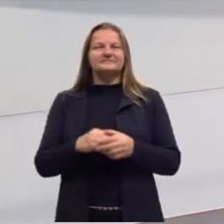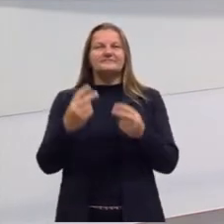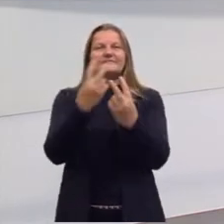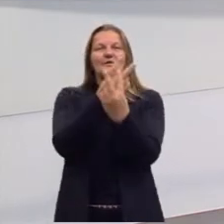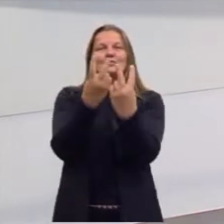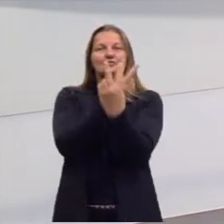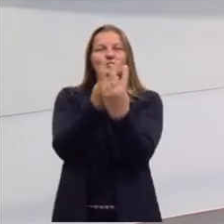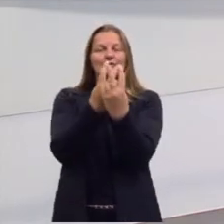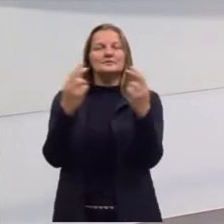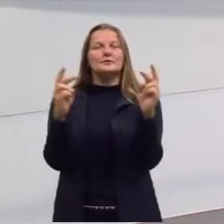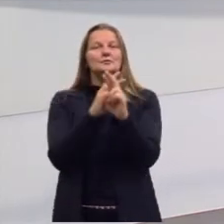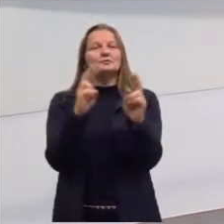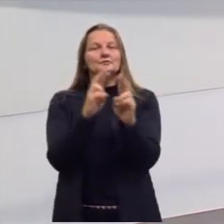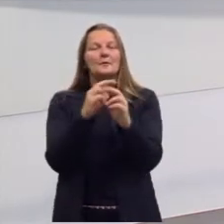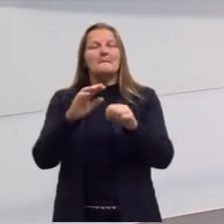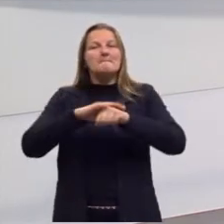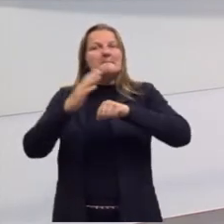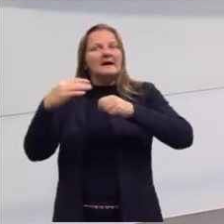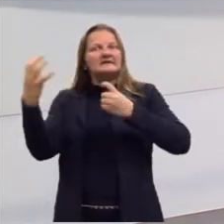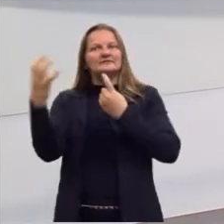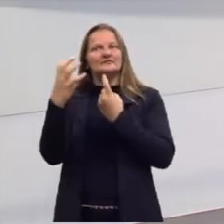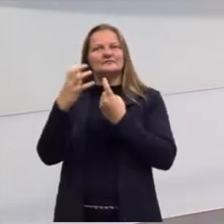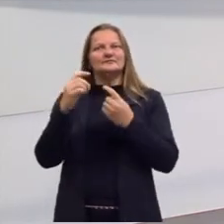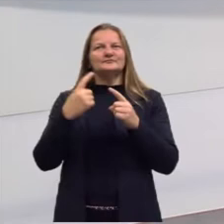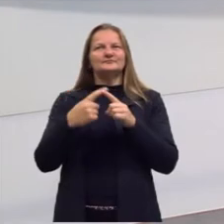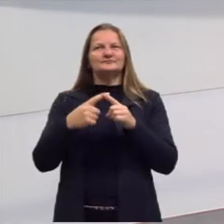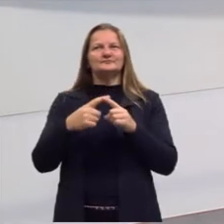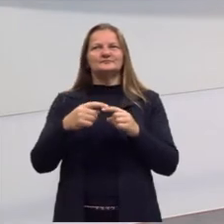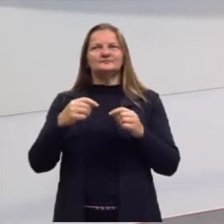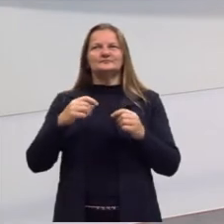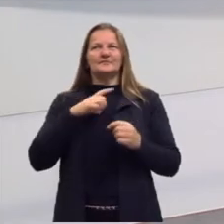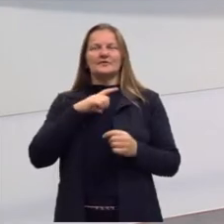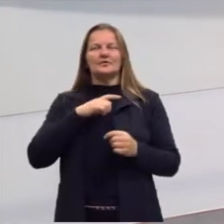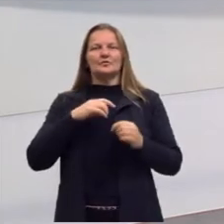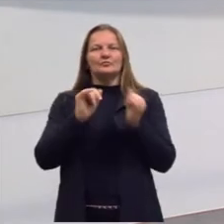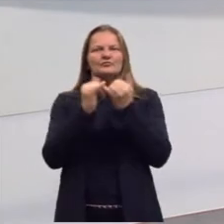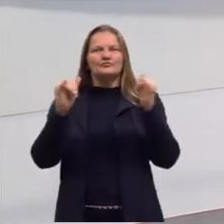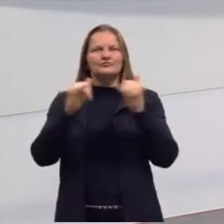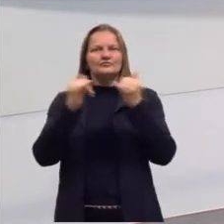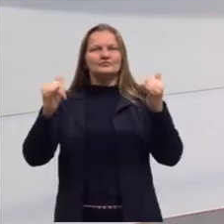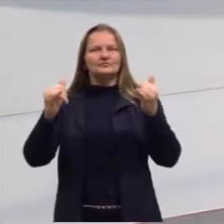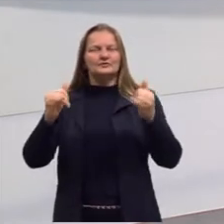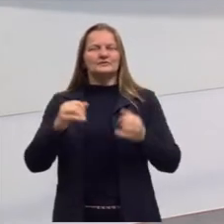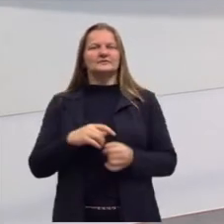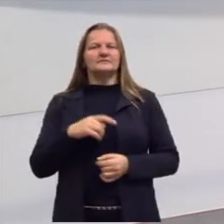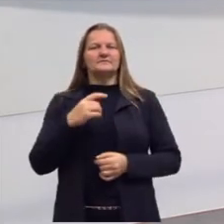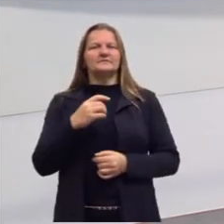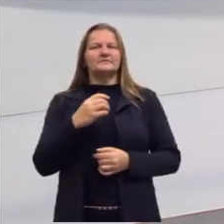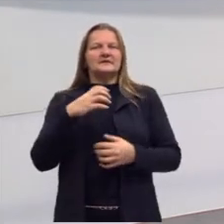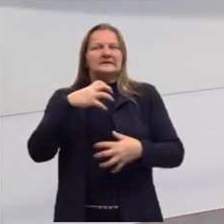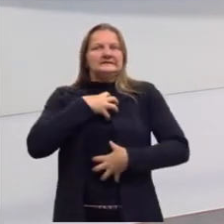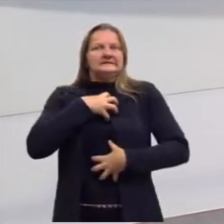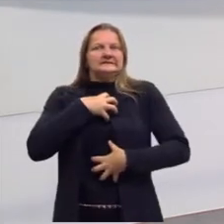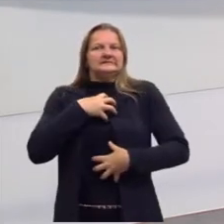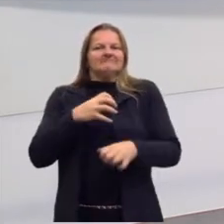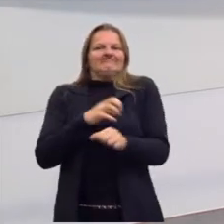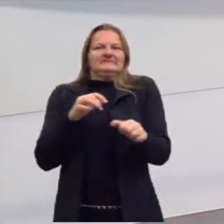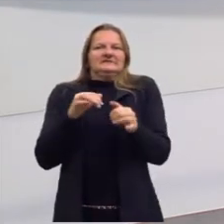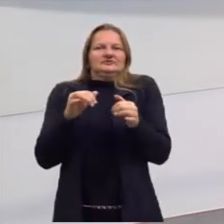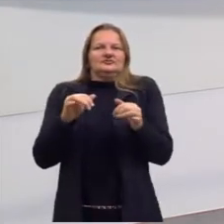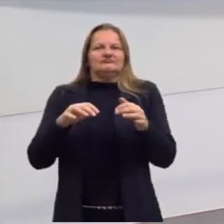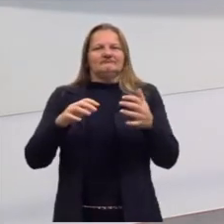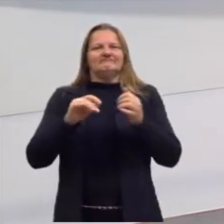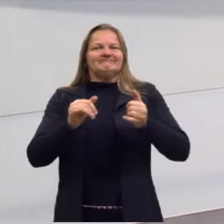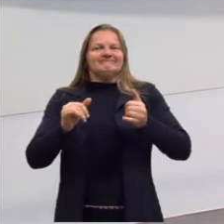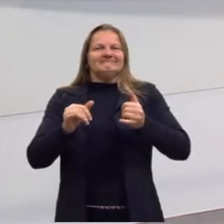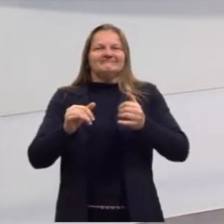pouco dos dois né mas o que mais influencia o que vai gerar um choque de sentir ou até né